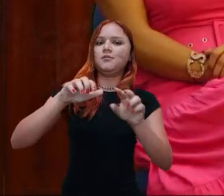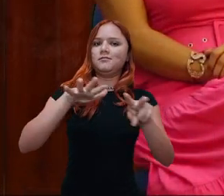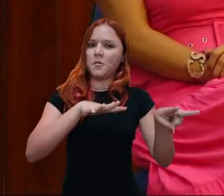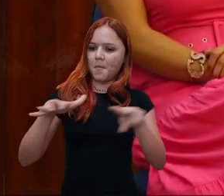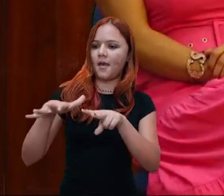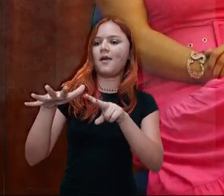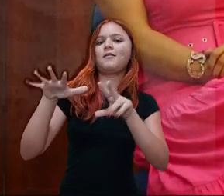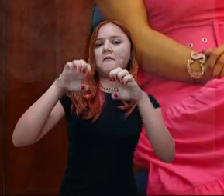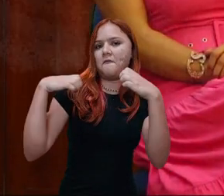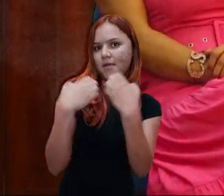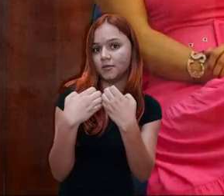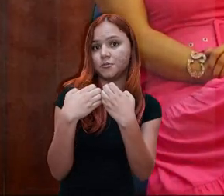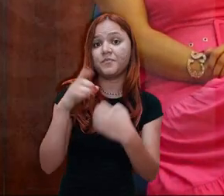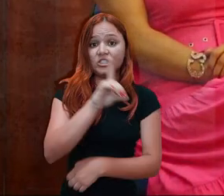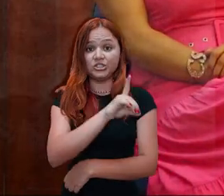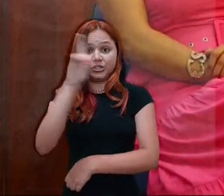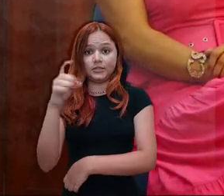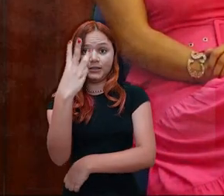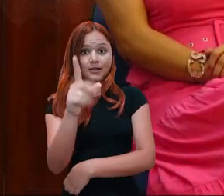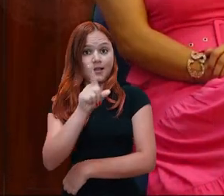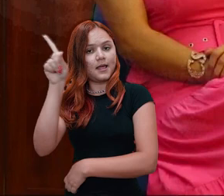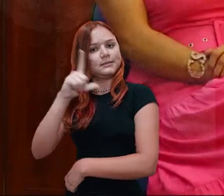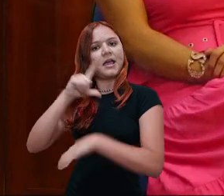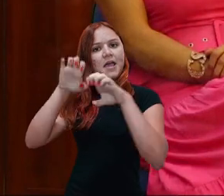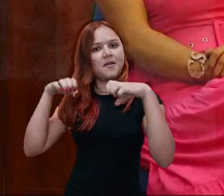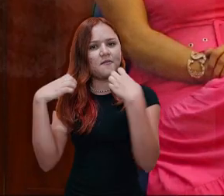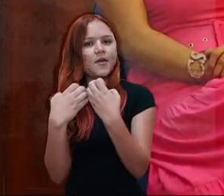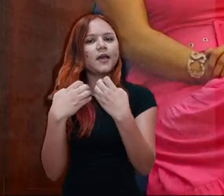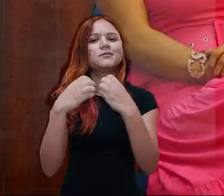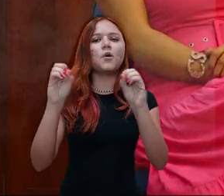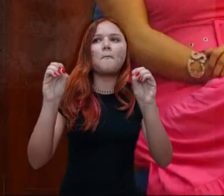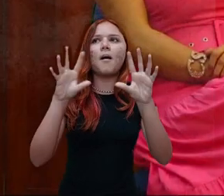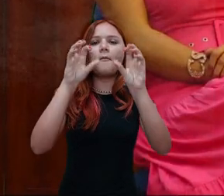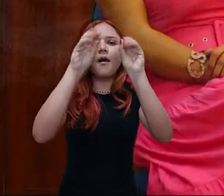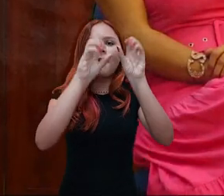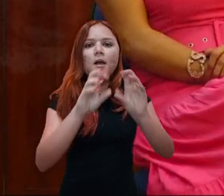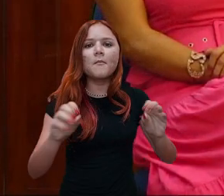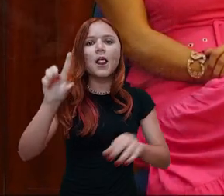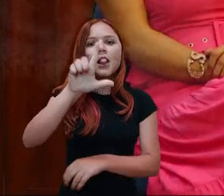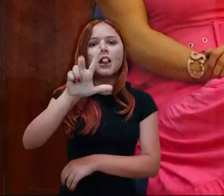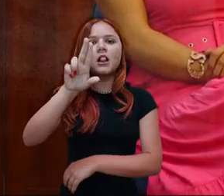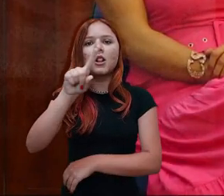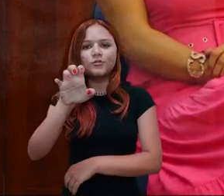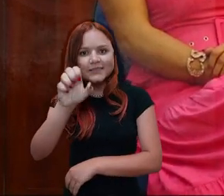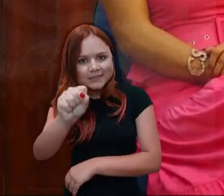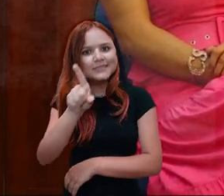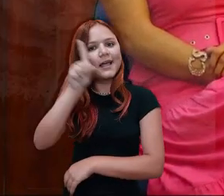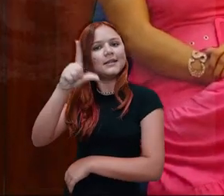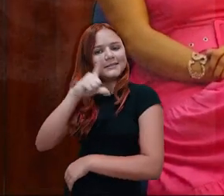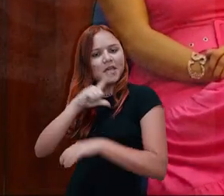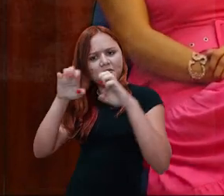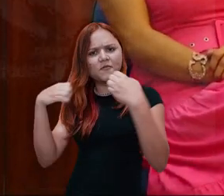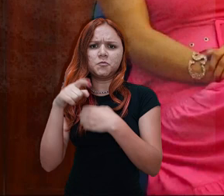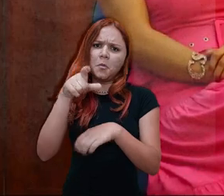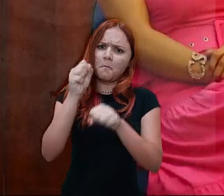dia 3 vai ter o Acender das Luzes, e também estou convidando para quem quiser participar, conhecer,